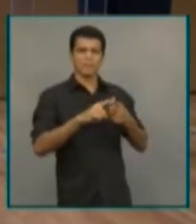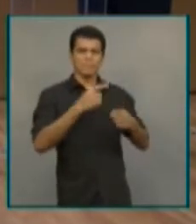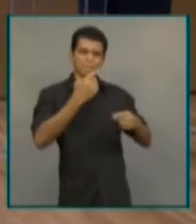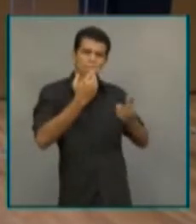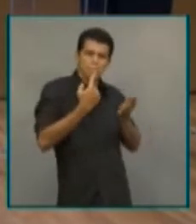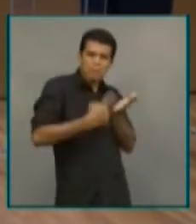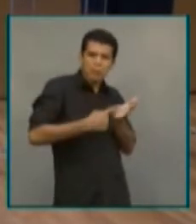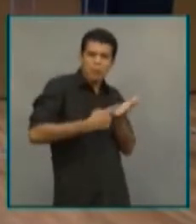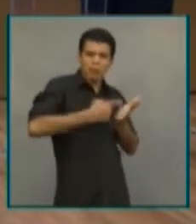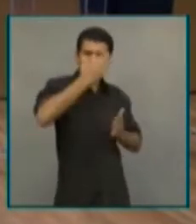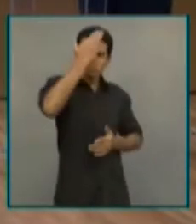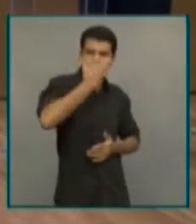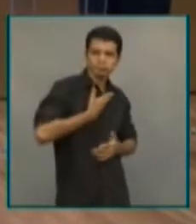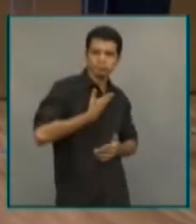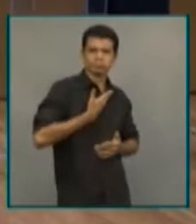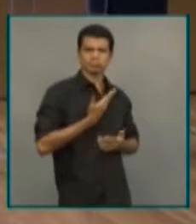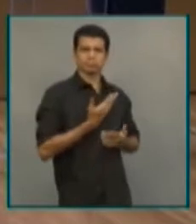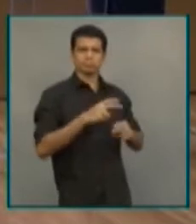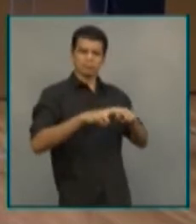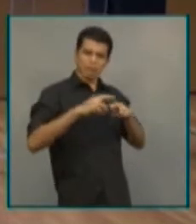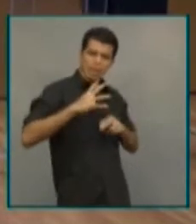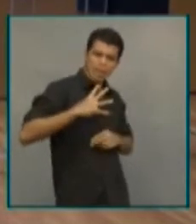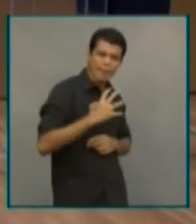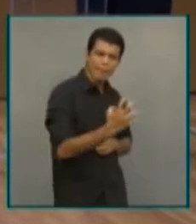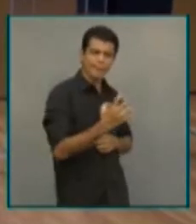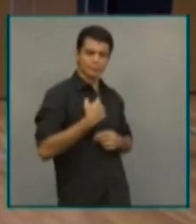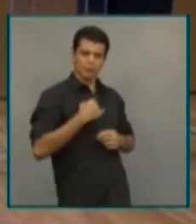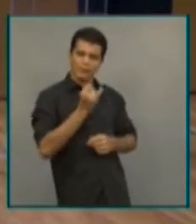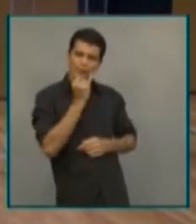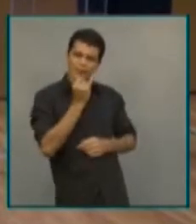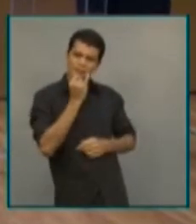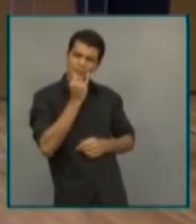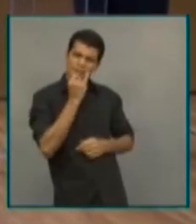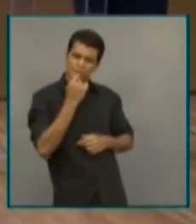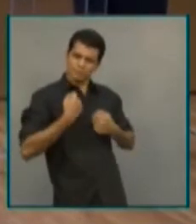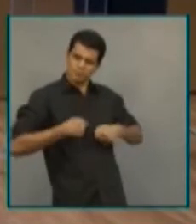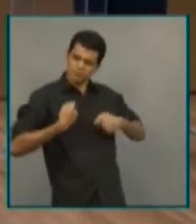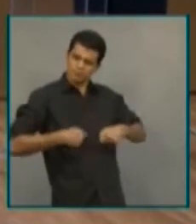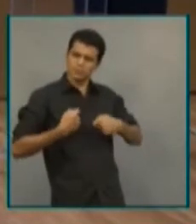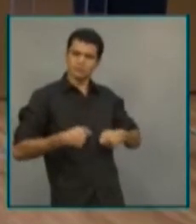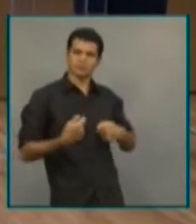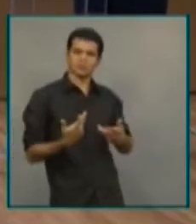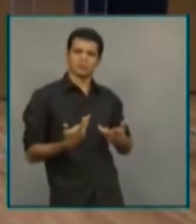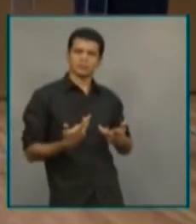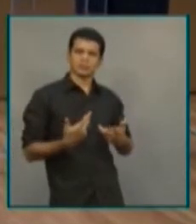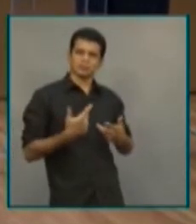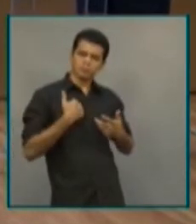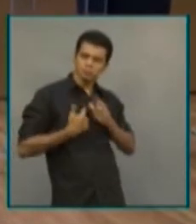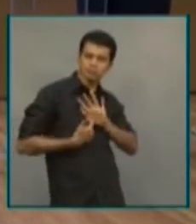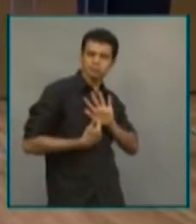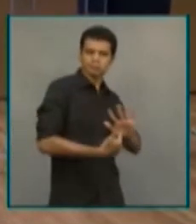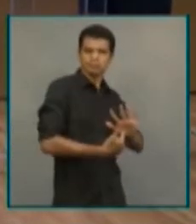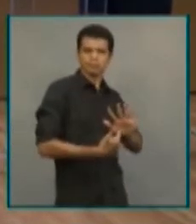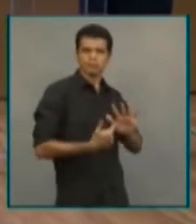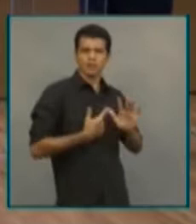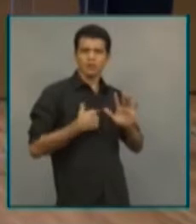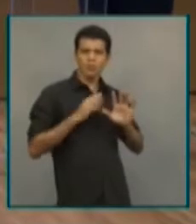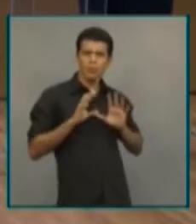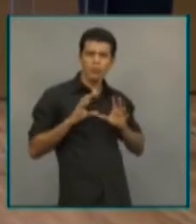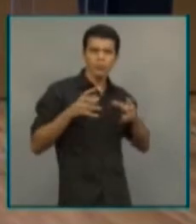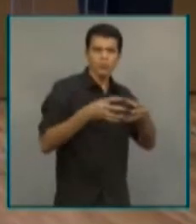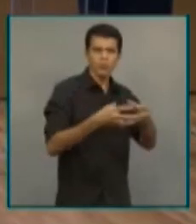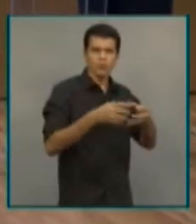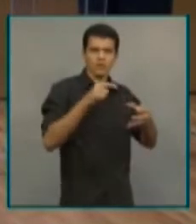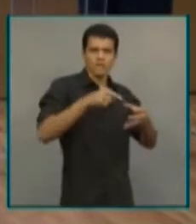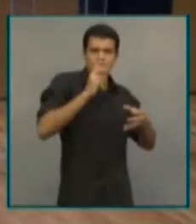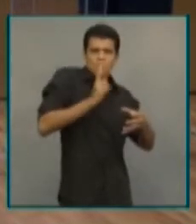na própria casa. Portanto, para esclarecer a sua pergunta, fazer parte de uma gestão não significa dizer que eu concordei com todos